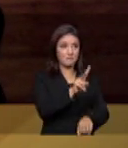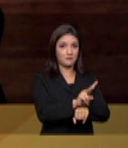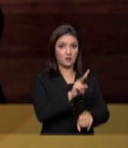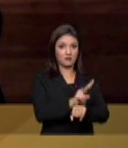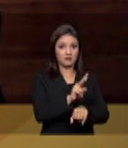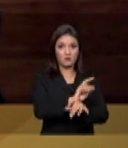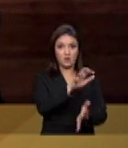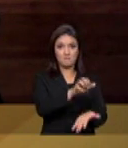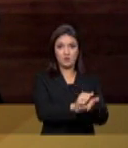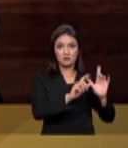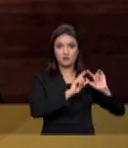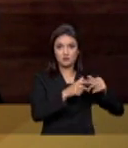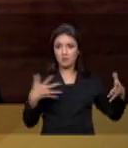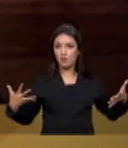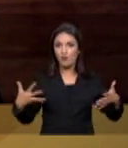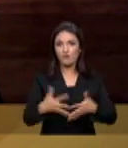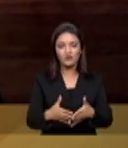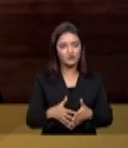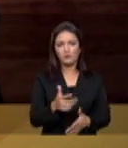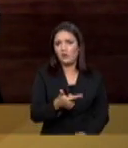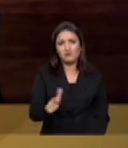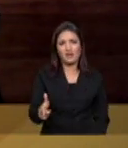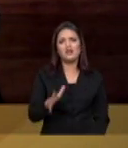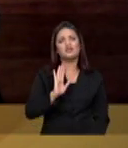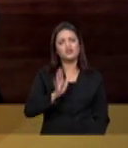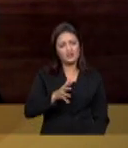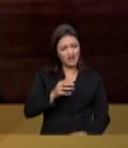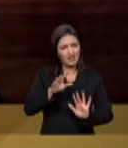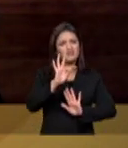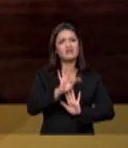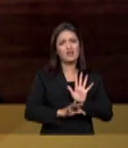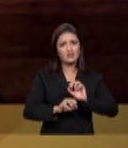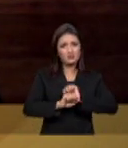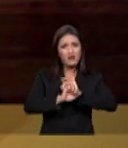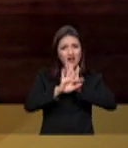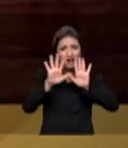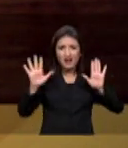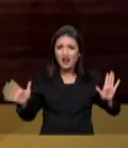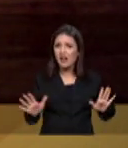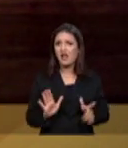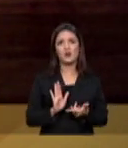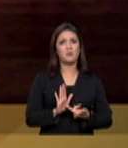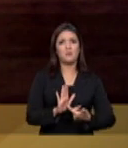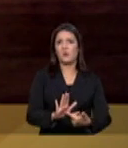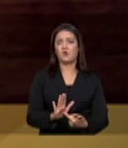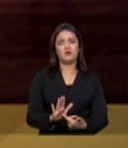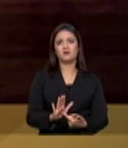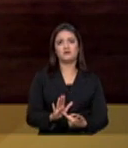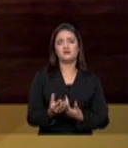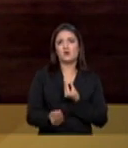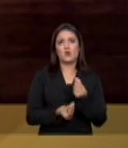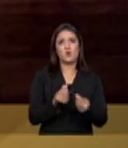à posse tradicional indígena uma vez que o texto condicional já asseverou a consequência